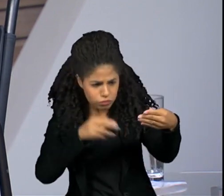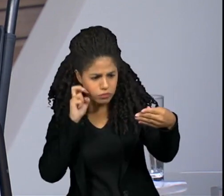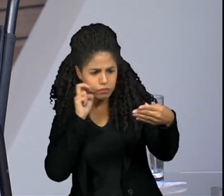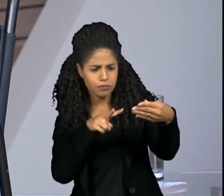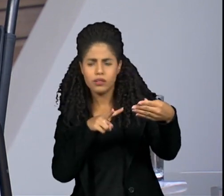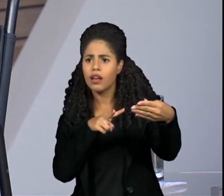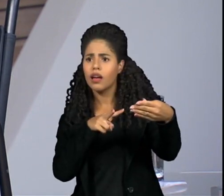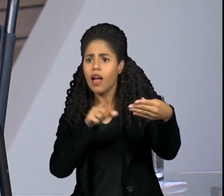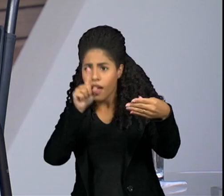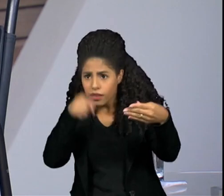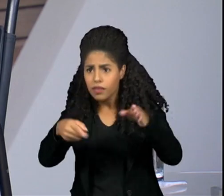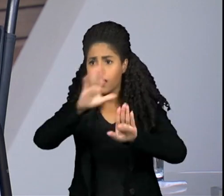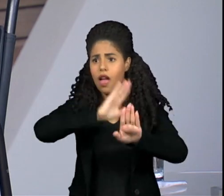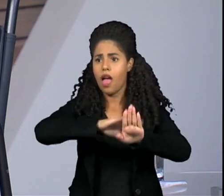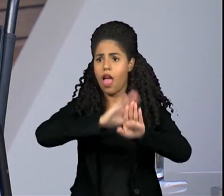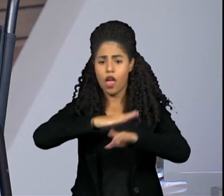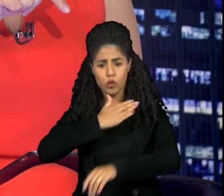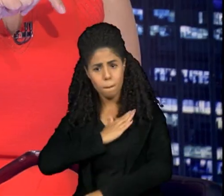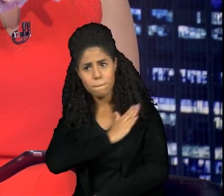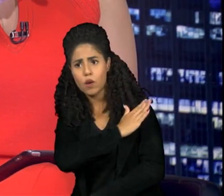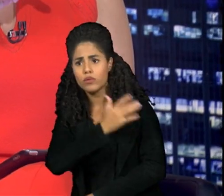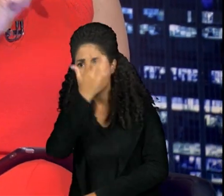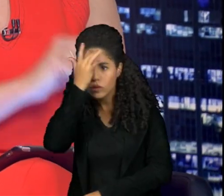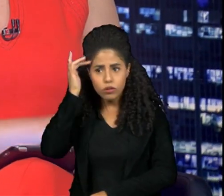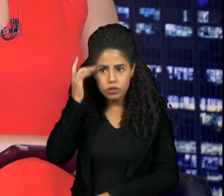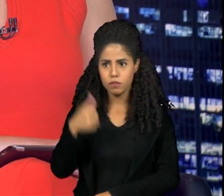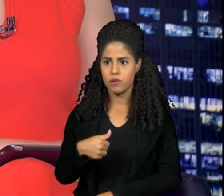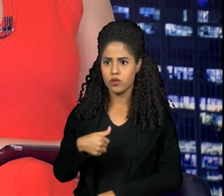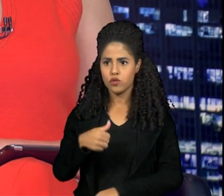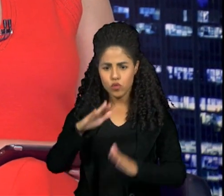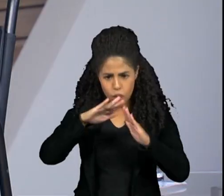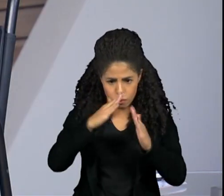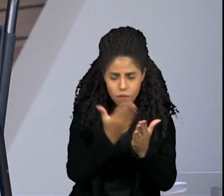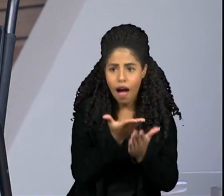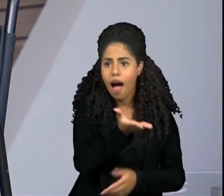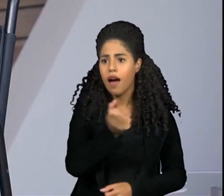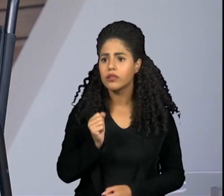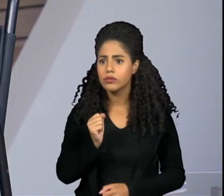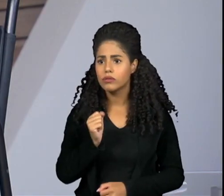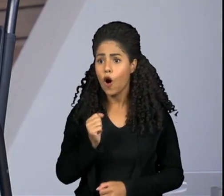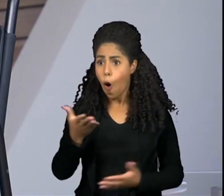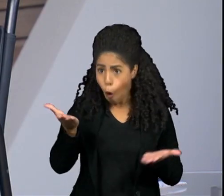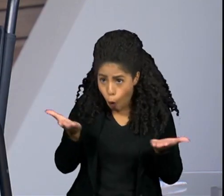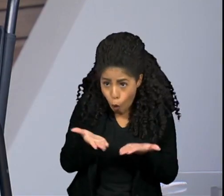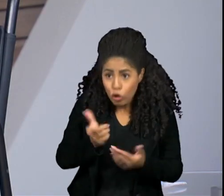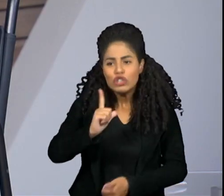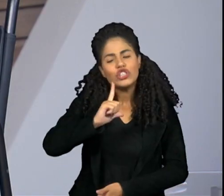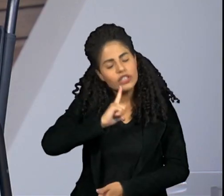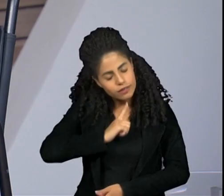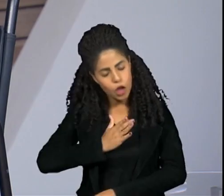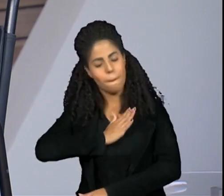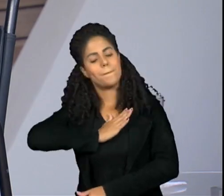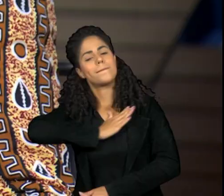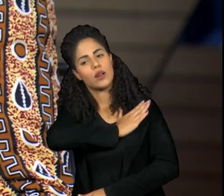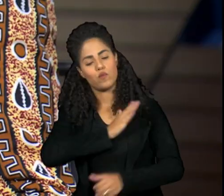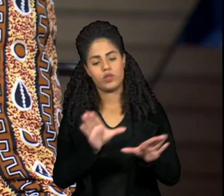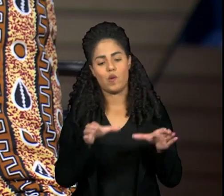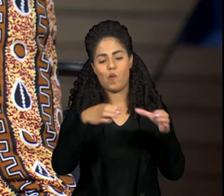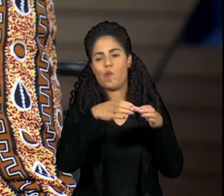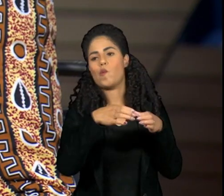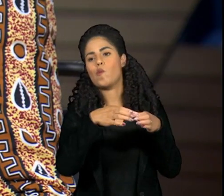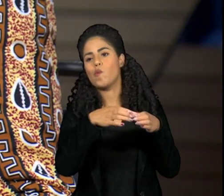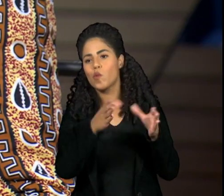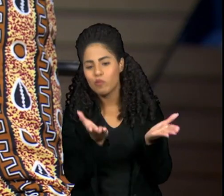extremo preconceito também com os evangélicos. E hoje? Hoje existem preconceitos com evangélicos. Hoje nós estamos realmente num momento de